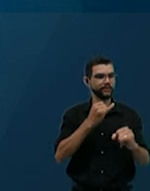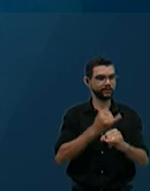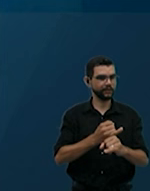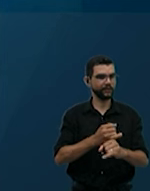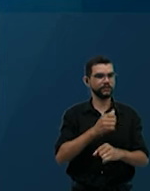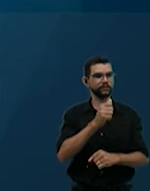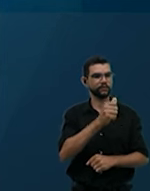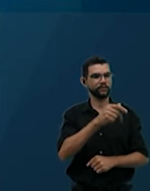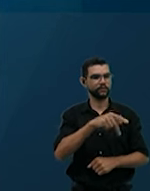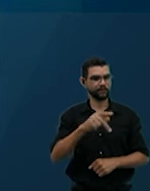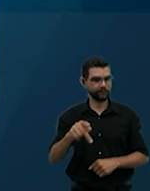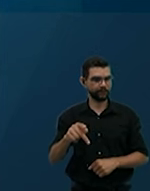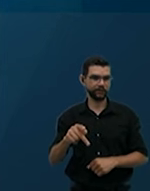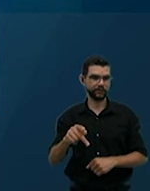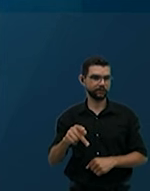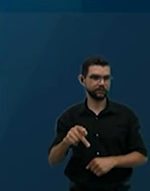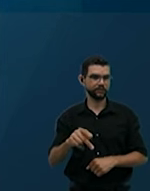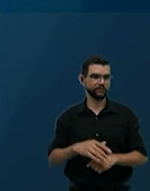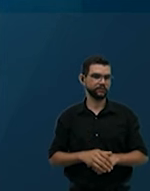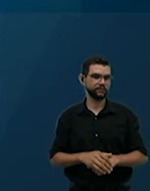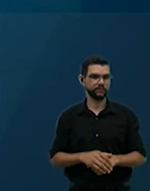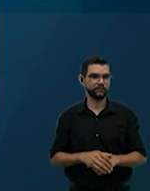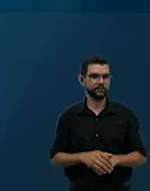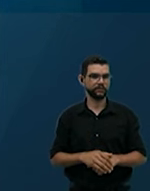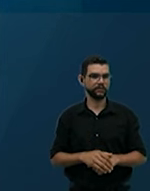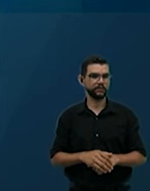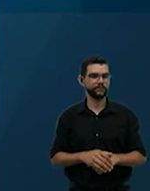da Controladoria Geral da União,